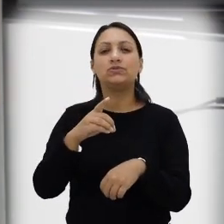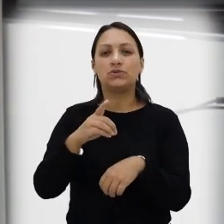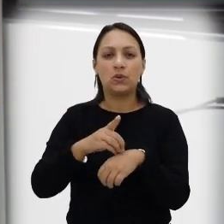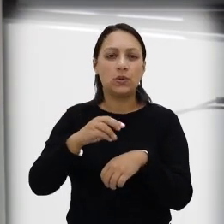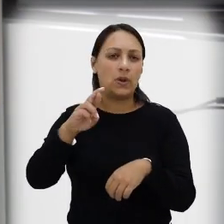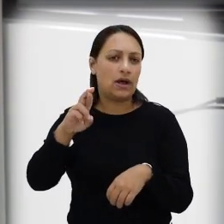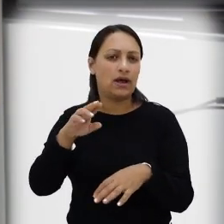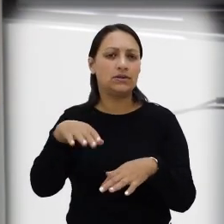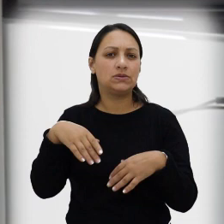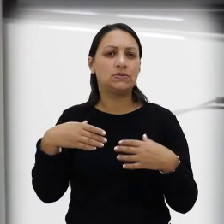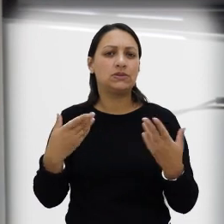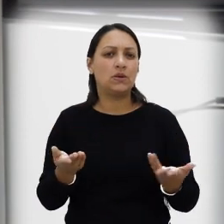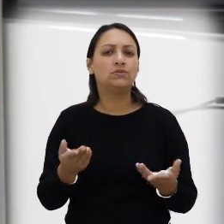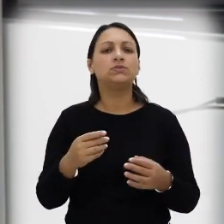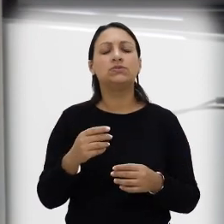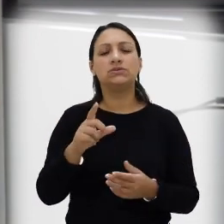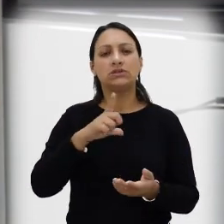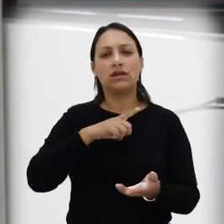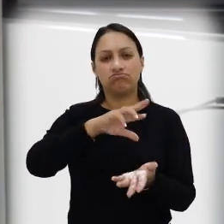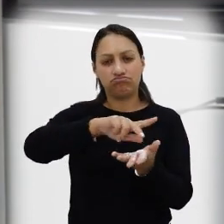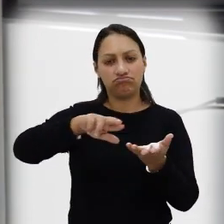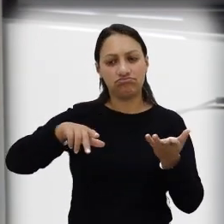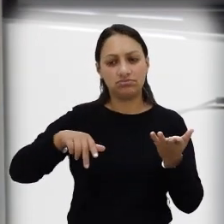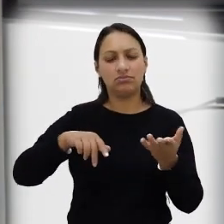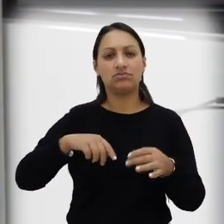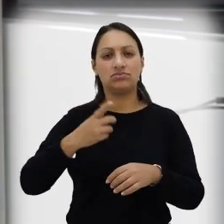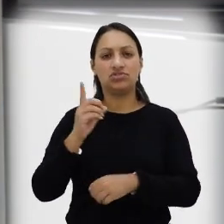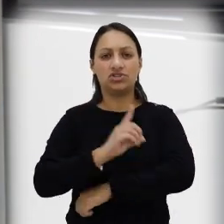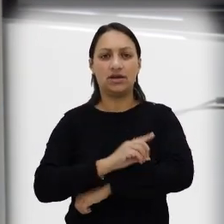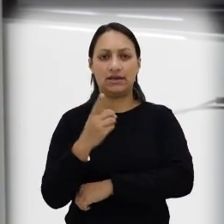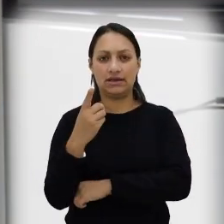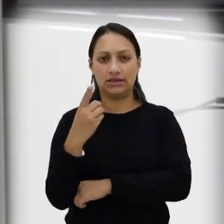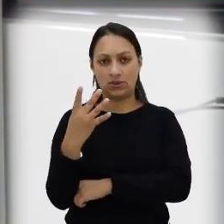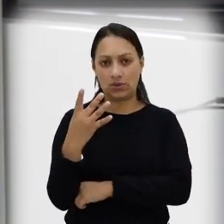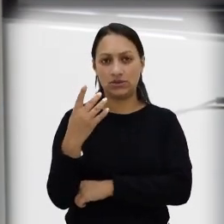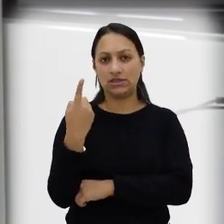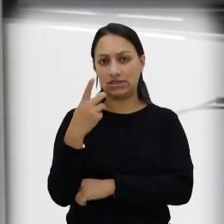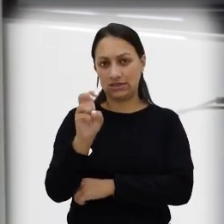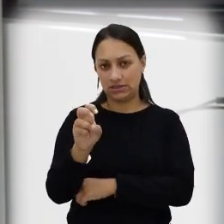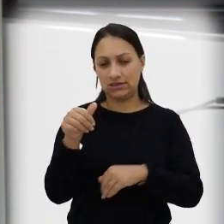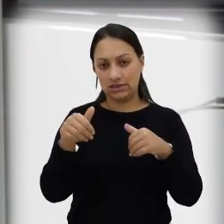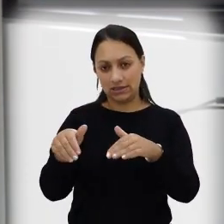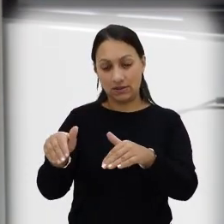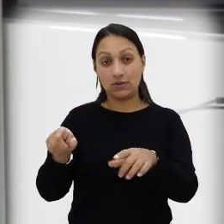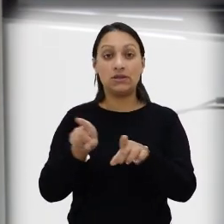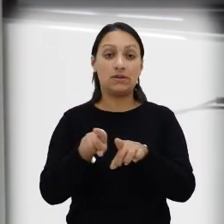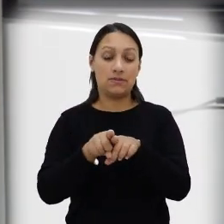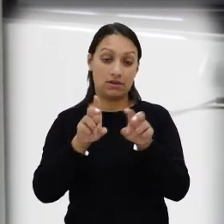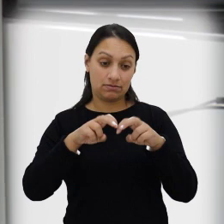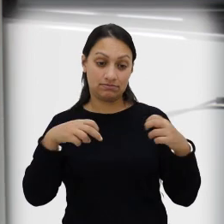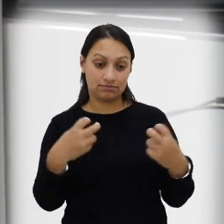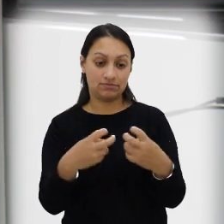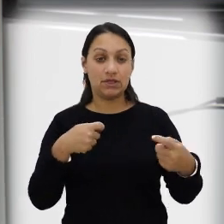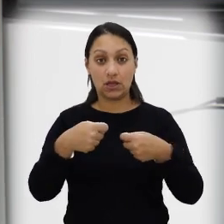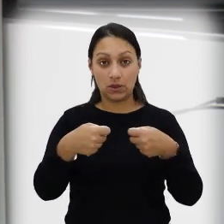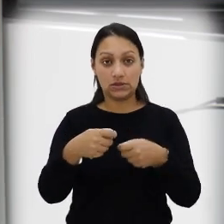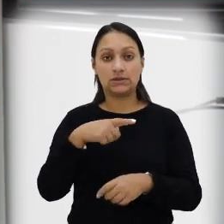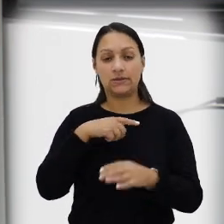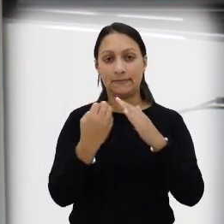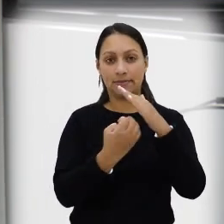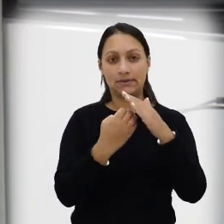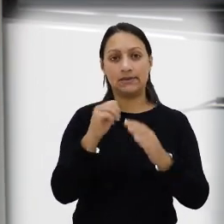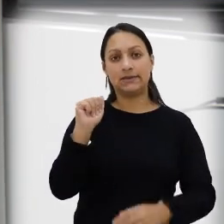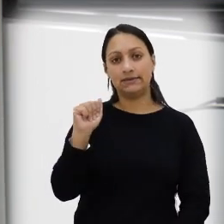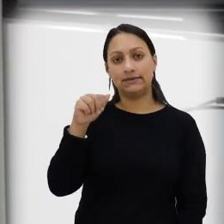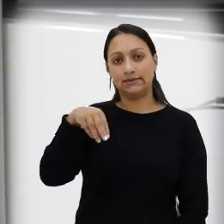diversas atrações que a gente vai ter em 14 e 15 de setembro, e uma delas é a rodada de negócios, que nós vamos, então, ter empresas âncoras